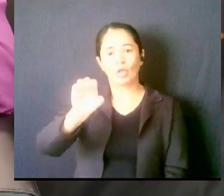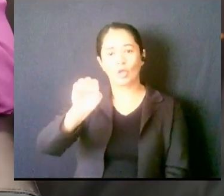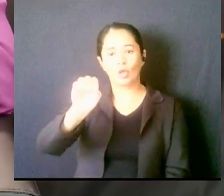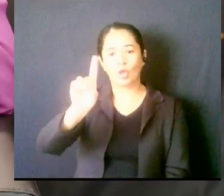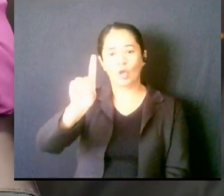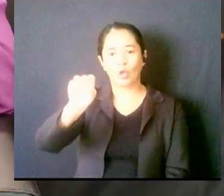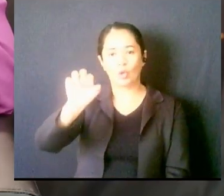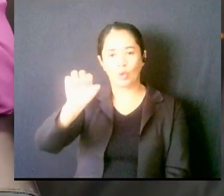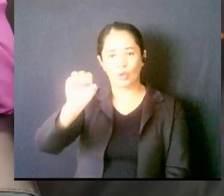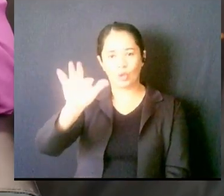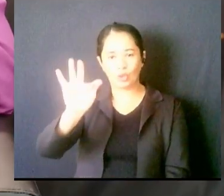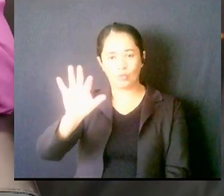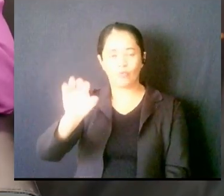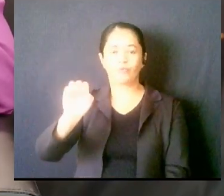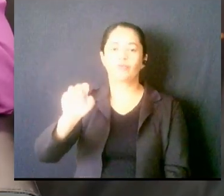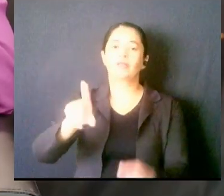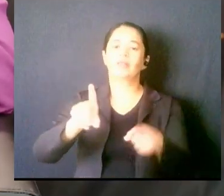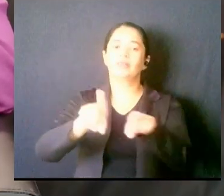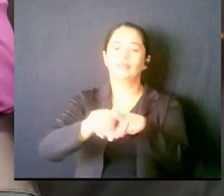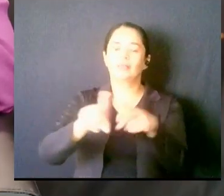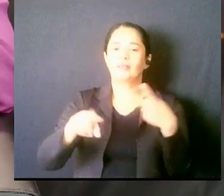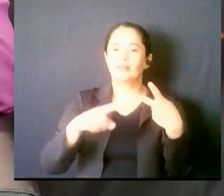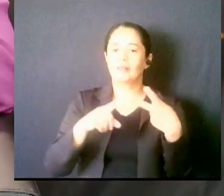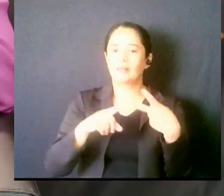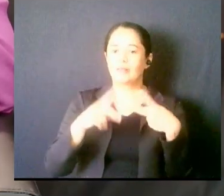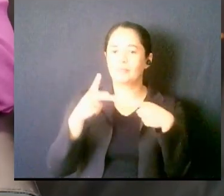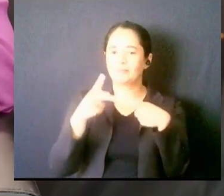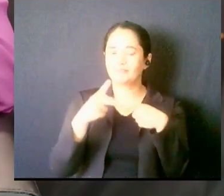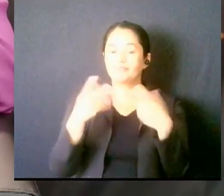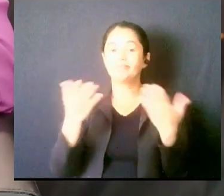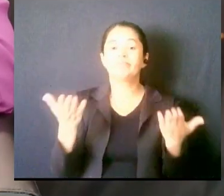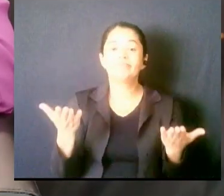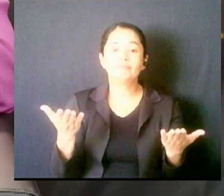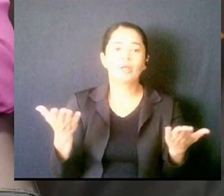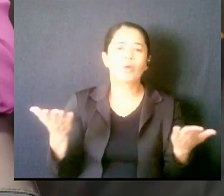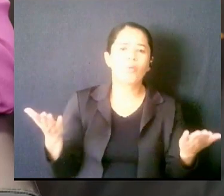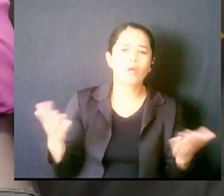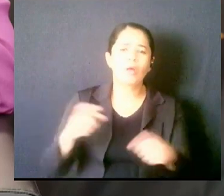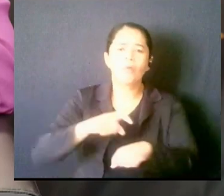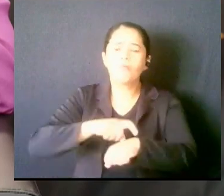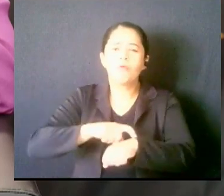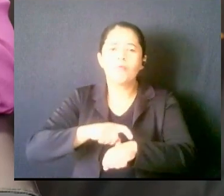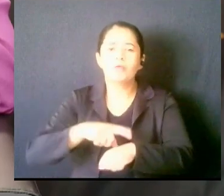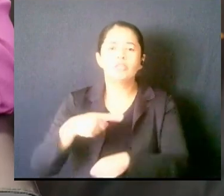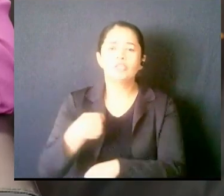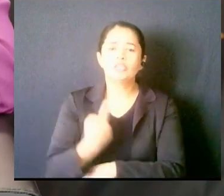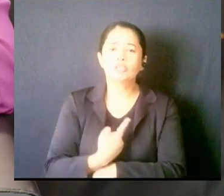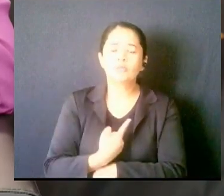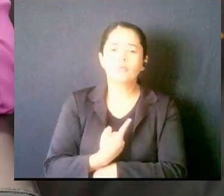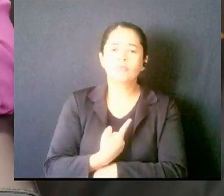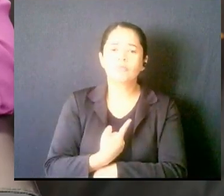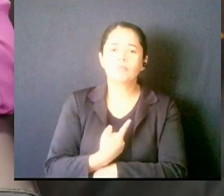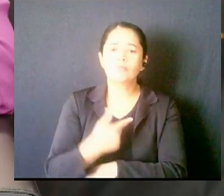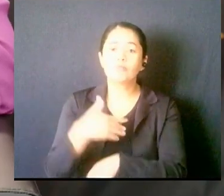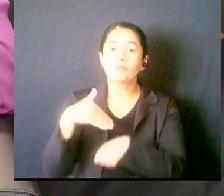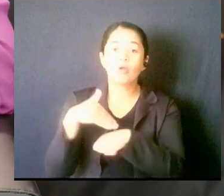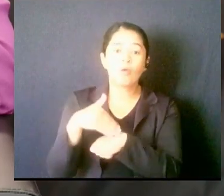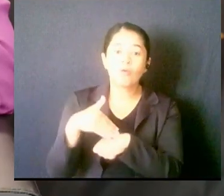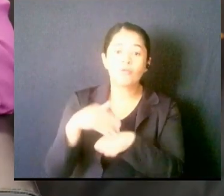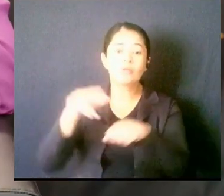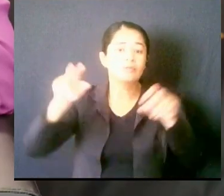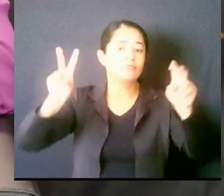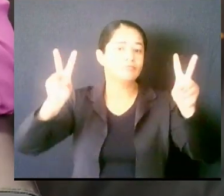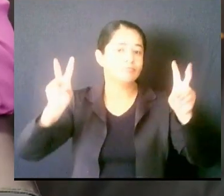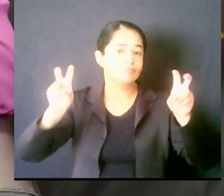doutora Elisete. E aí, quando que nós devemos colocar em pauta esse assunto? Gravidez